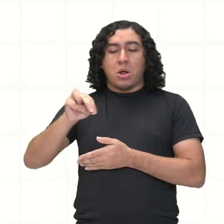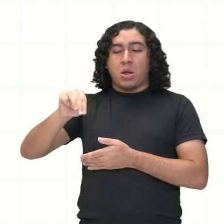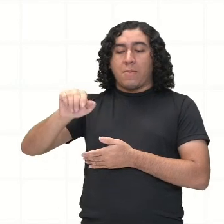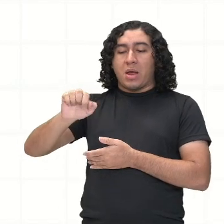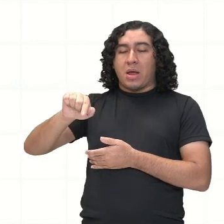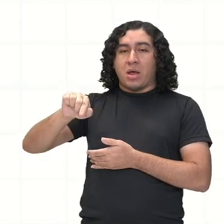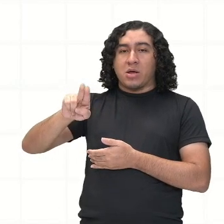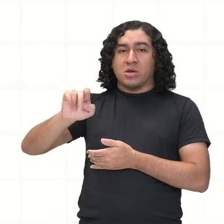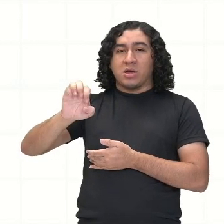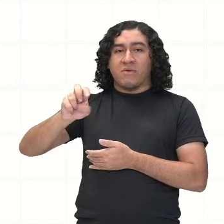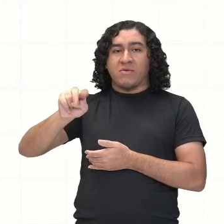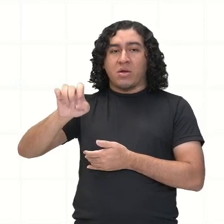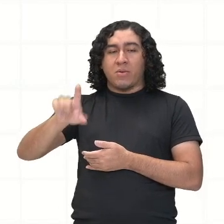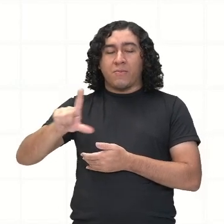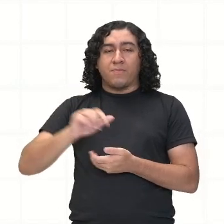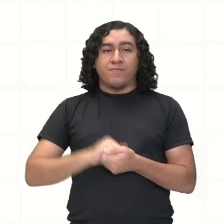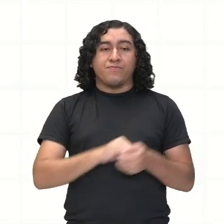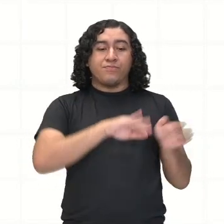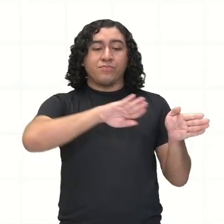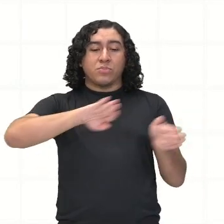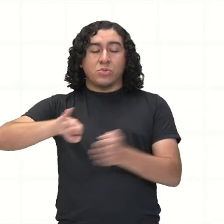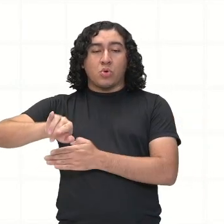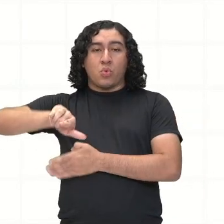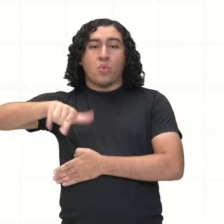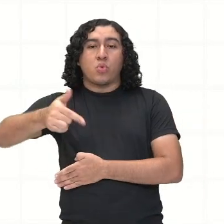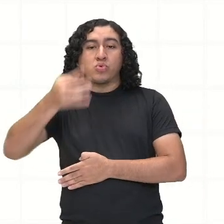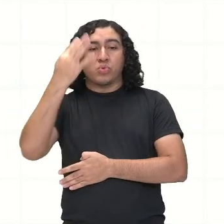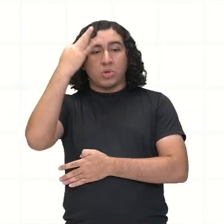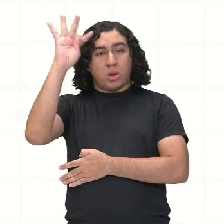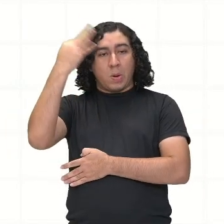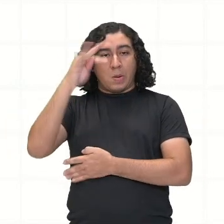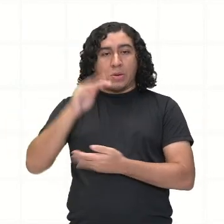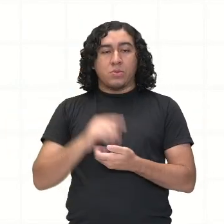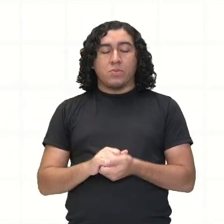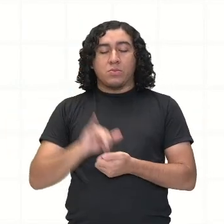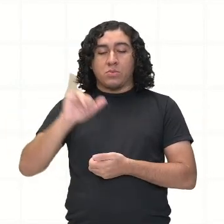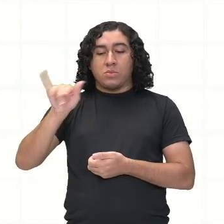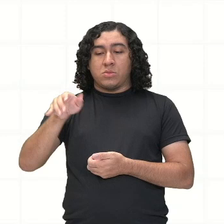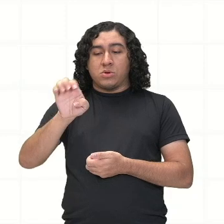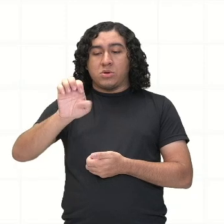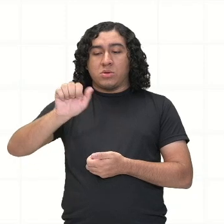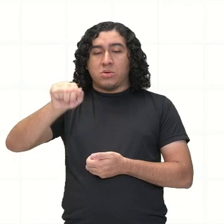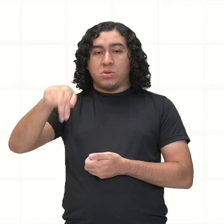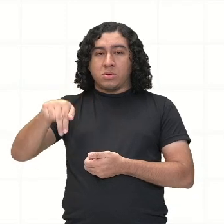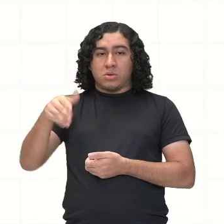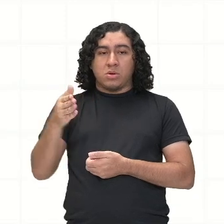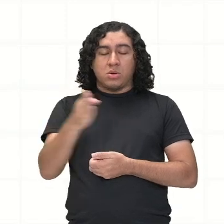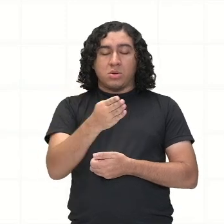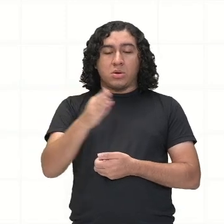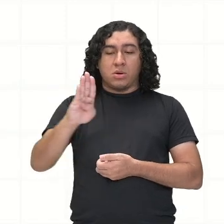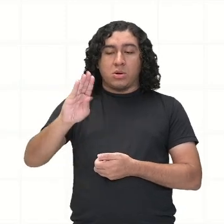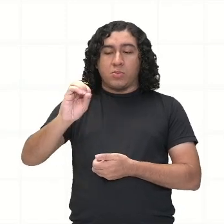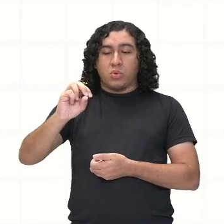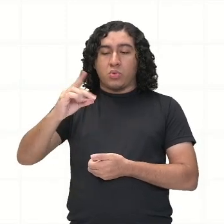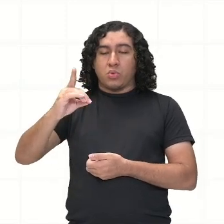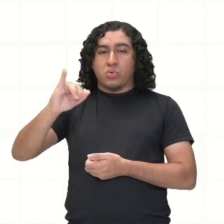observar agora Jean Bodin, que também é outro teórico que vai confirmar e